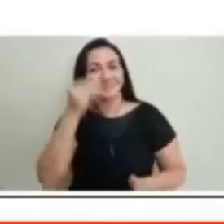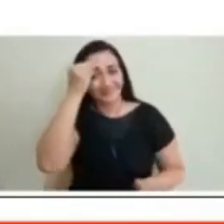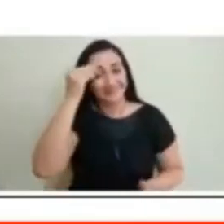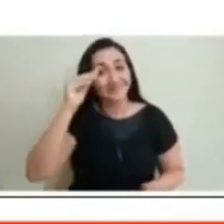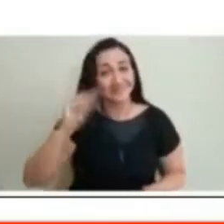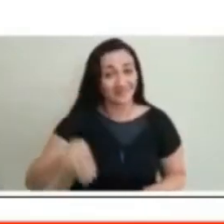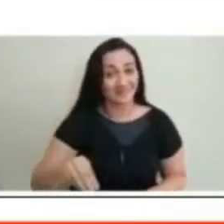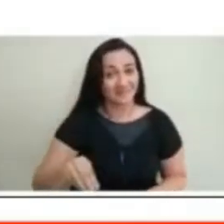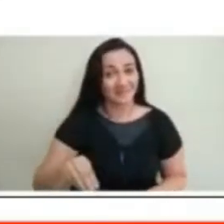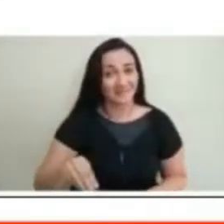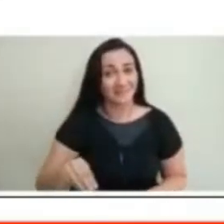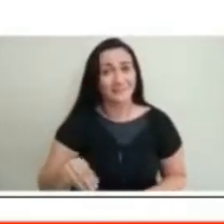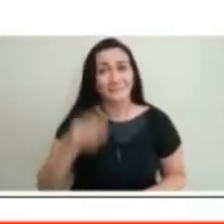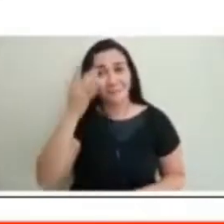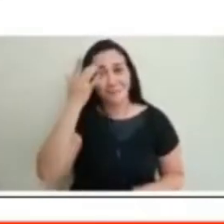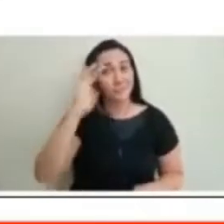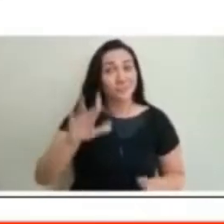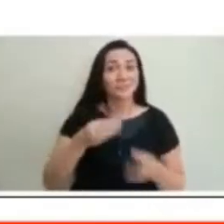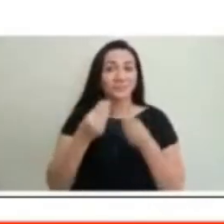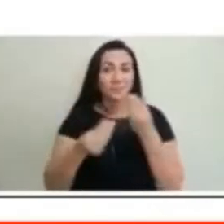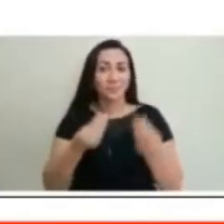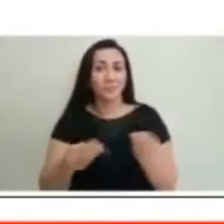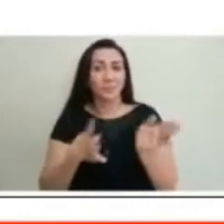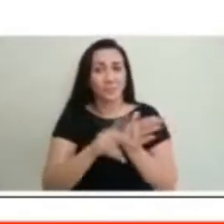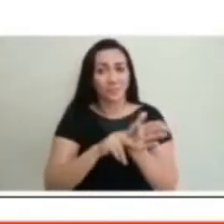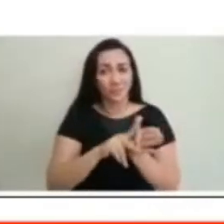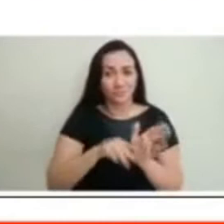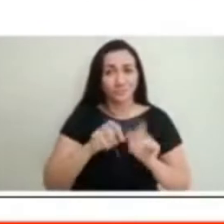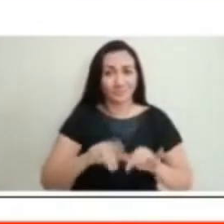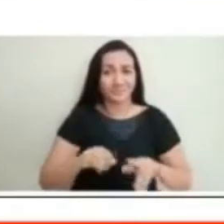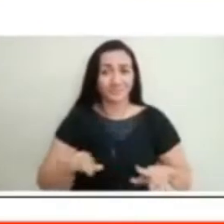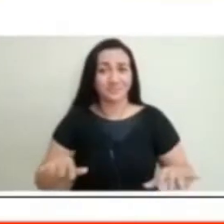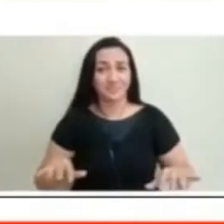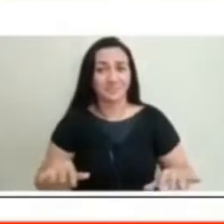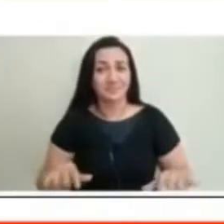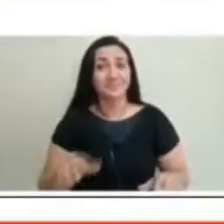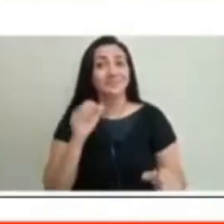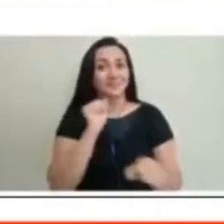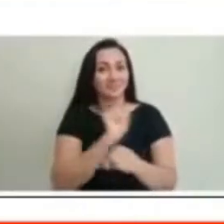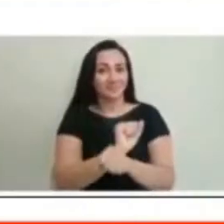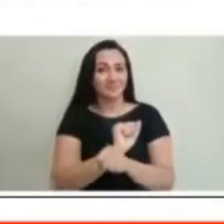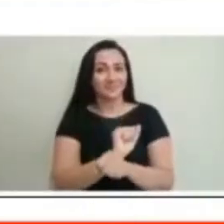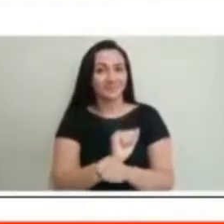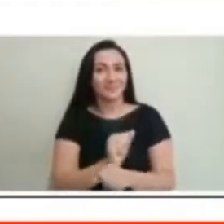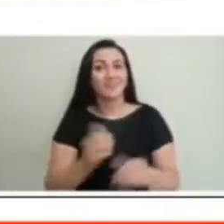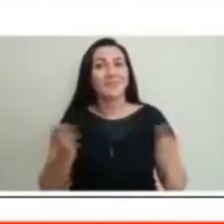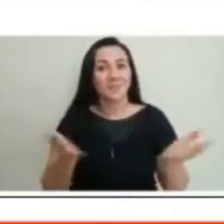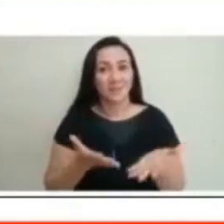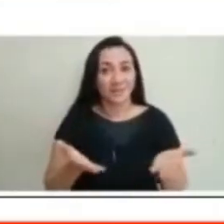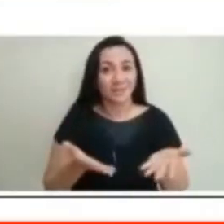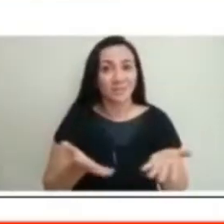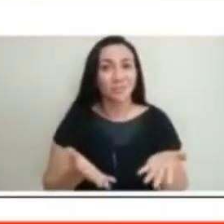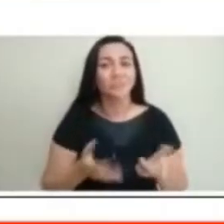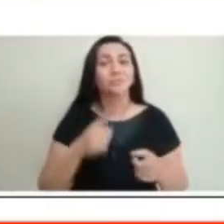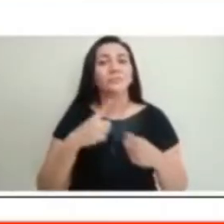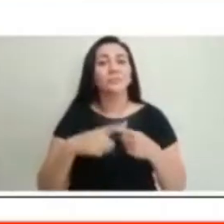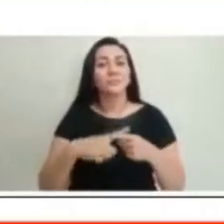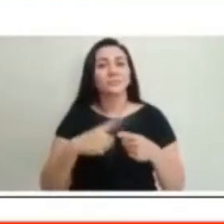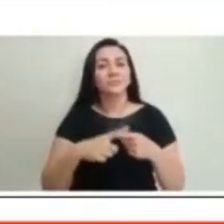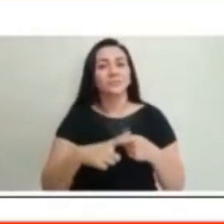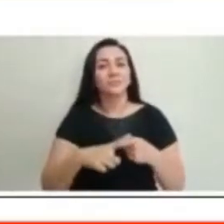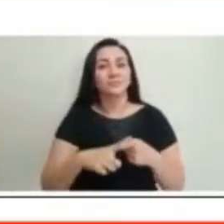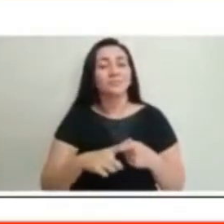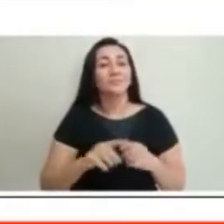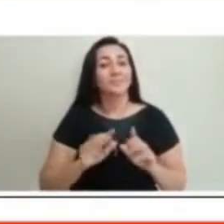pesquisa, que está prestes a desistir porque não sabe fazer projeto de pesquisa? Para tudo